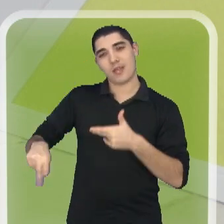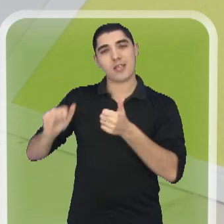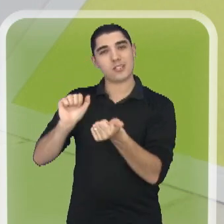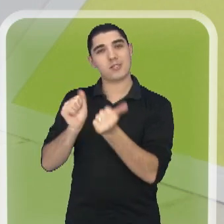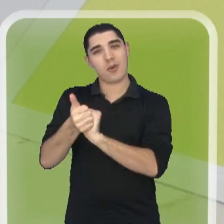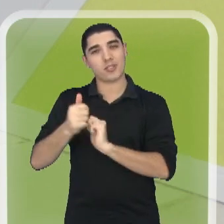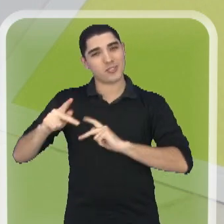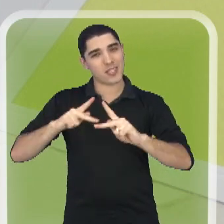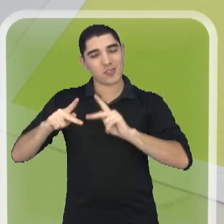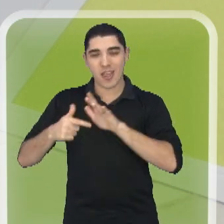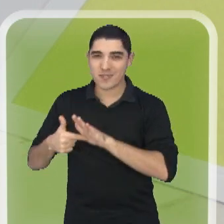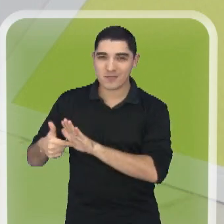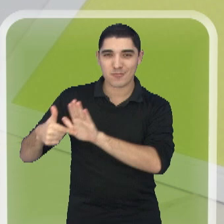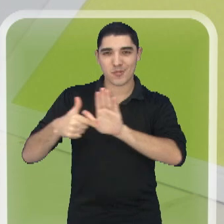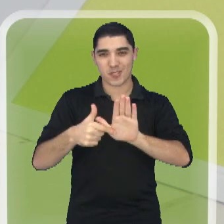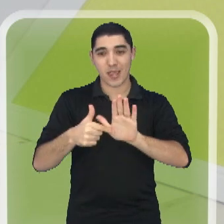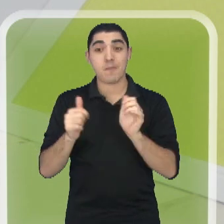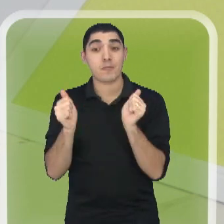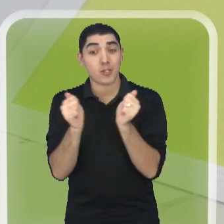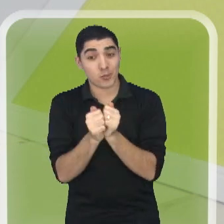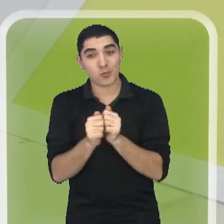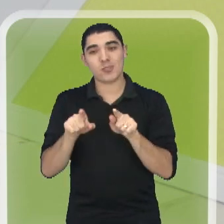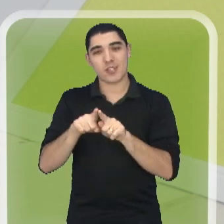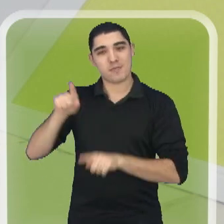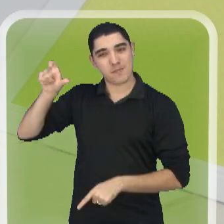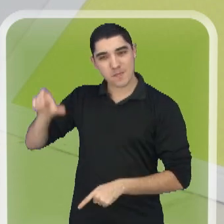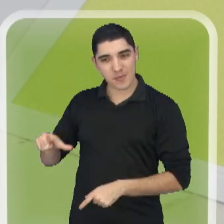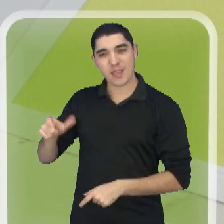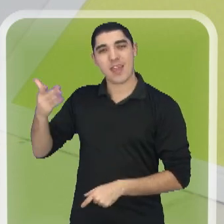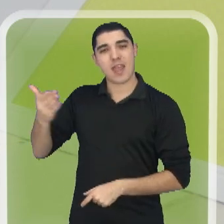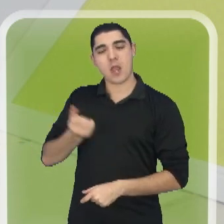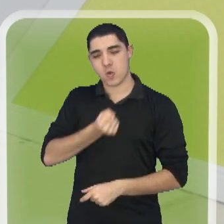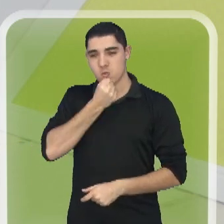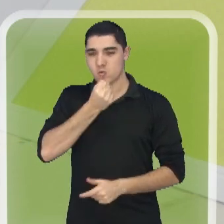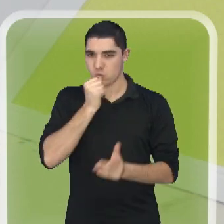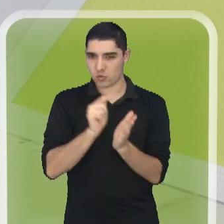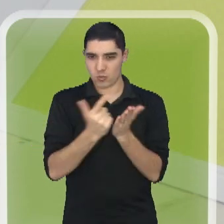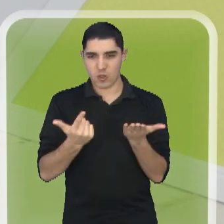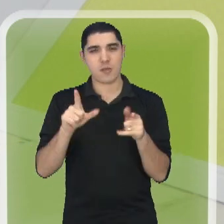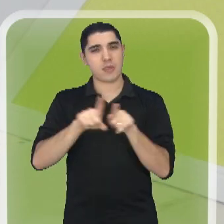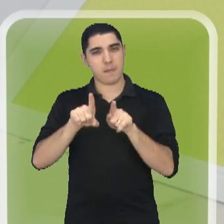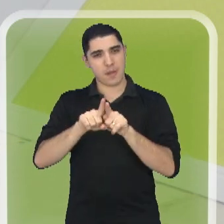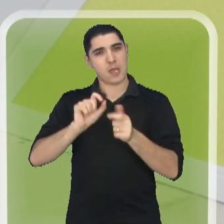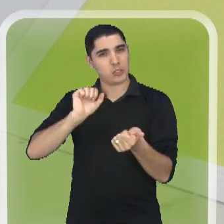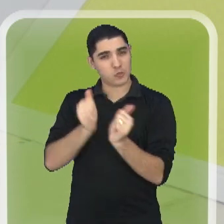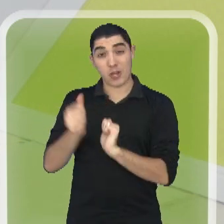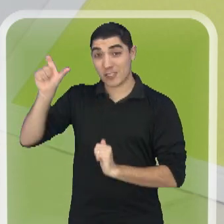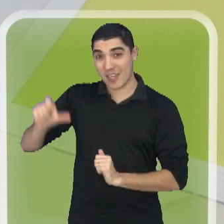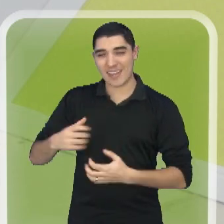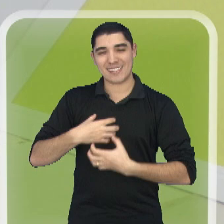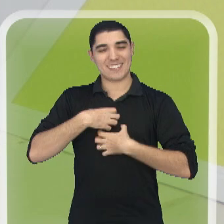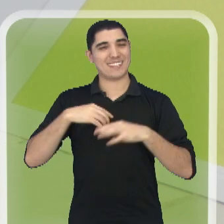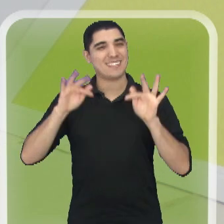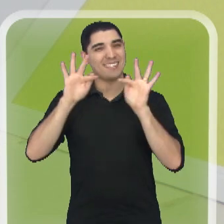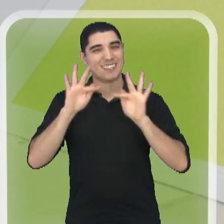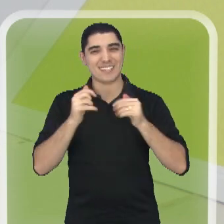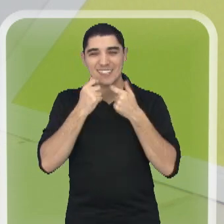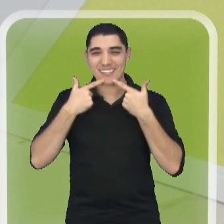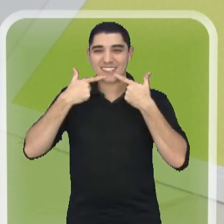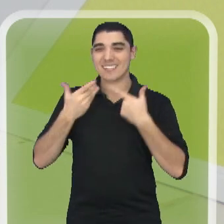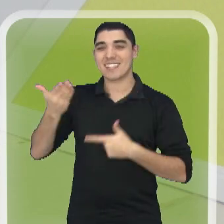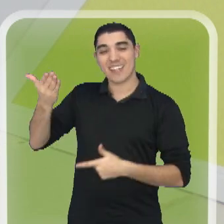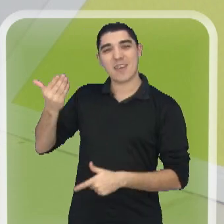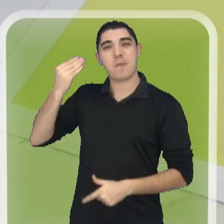do esporte aqui da nossa cidade. Aqui comigo ele, jornalista, repórter esportivo, tá feliz da vida, o nosso